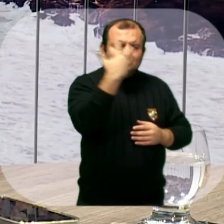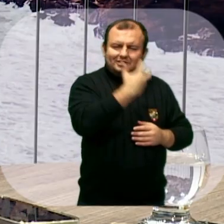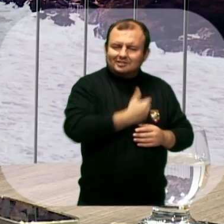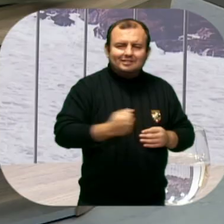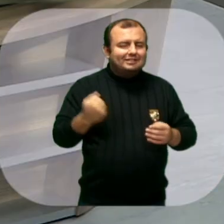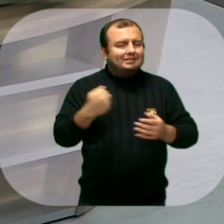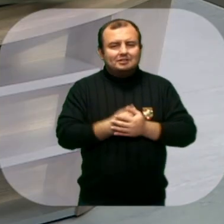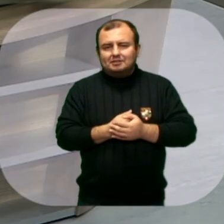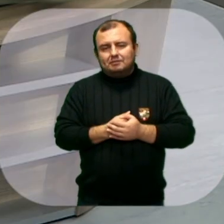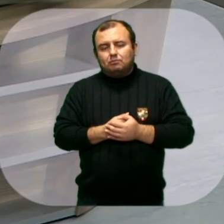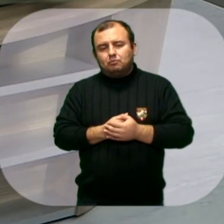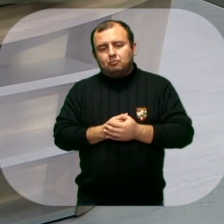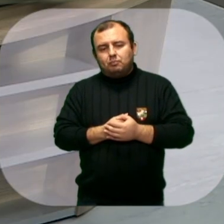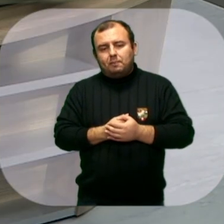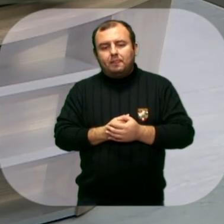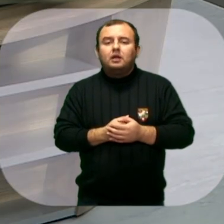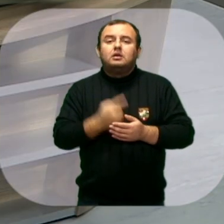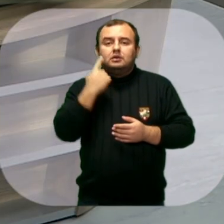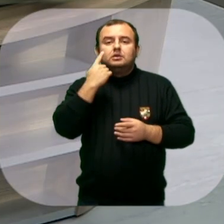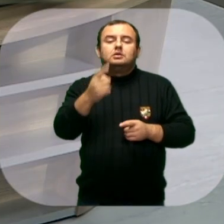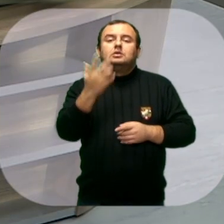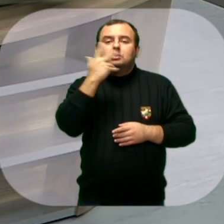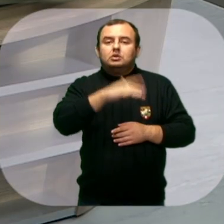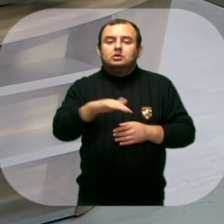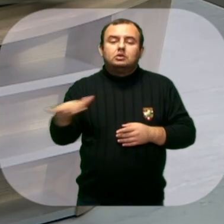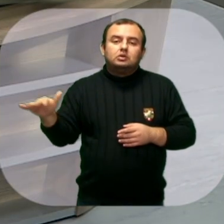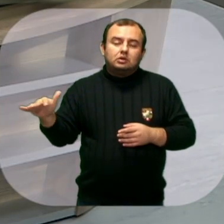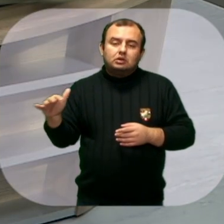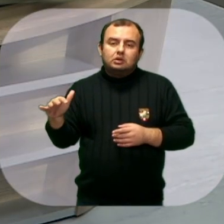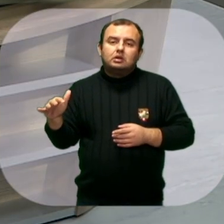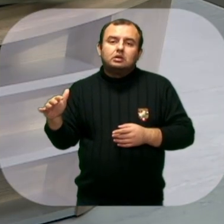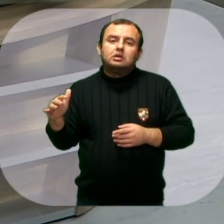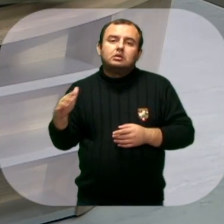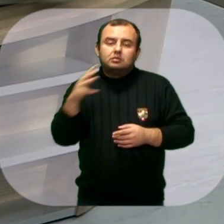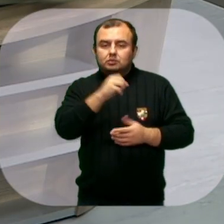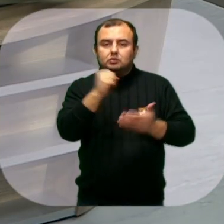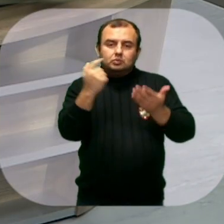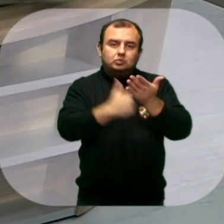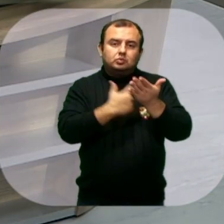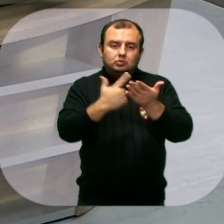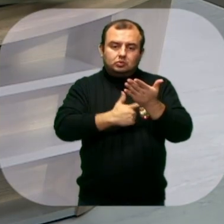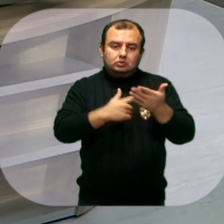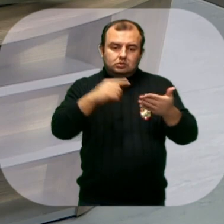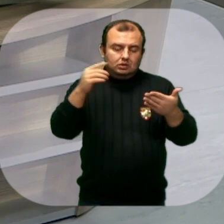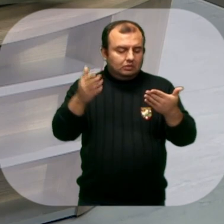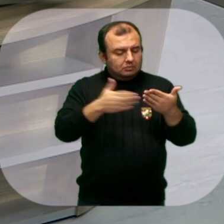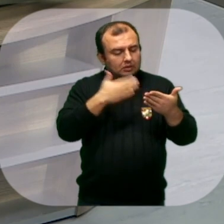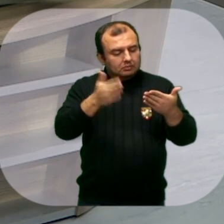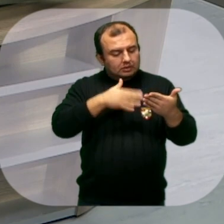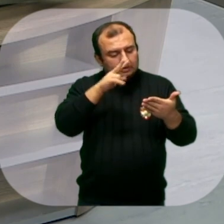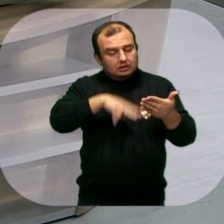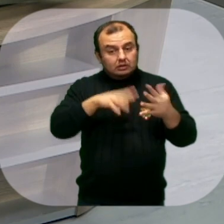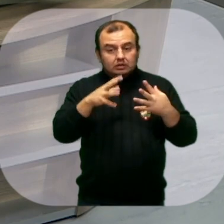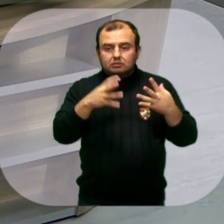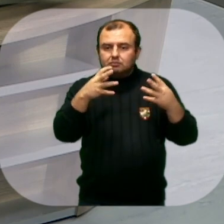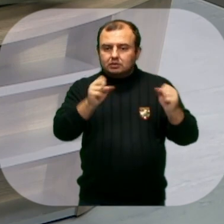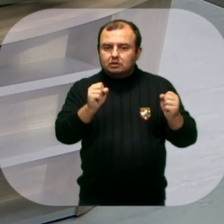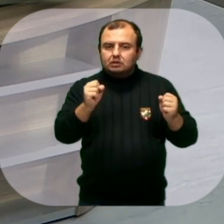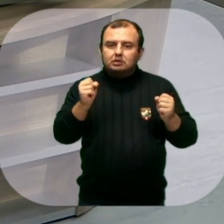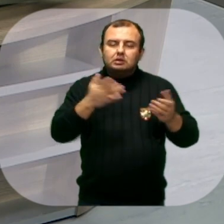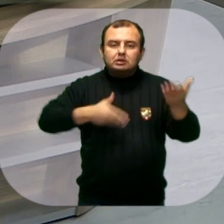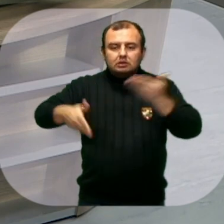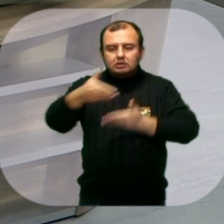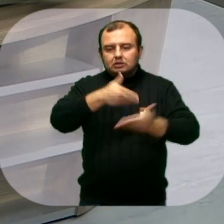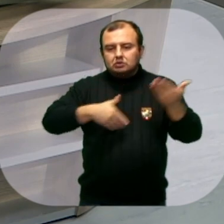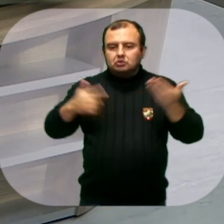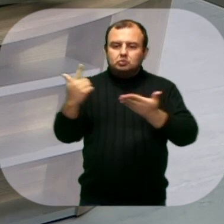encantador ver uma criança pequena e tal, pegar um livro e ficar ali, manusear. Nossa. E querer tocar e querer interagir